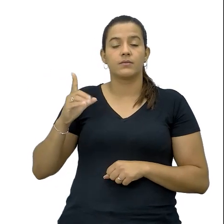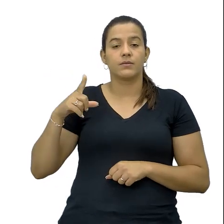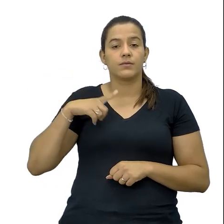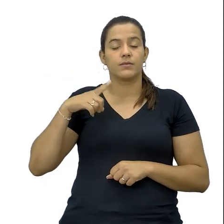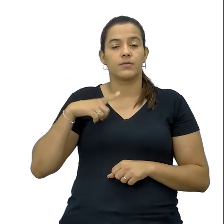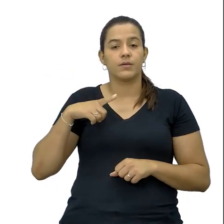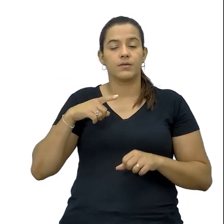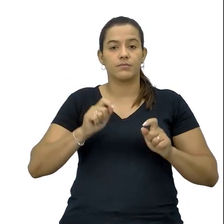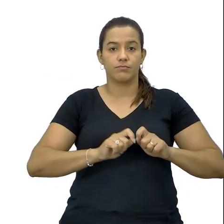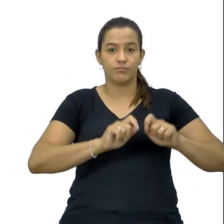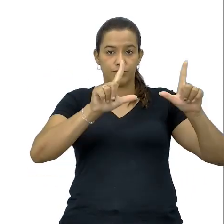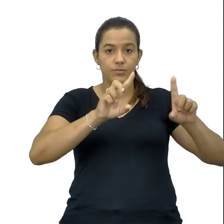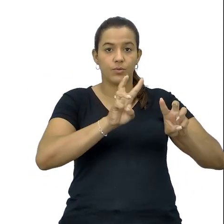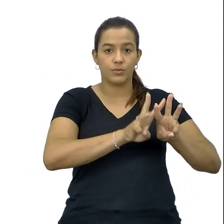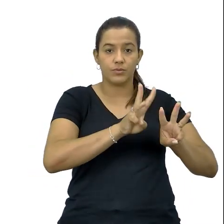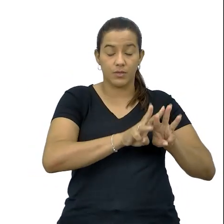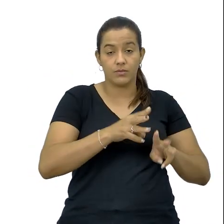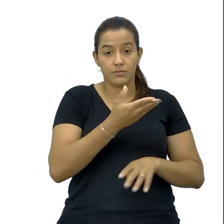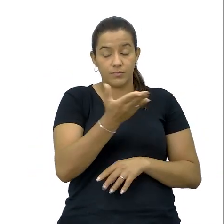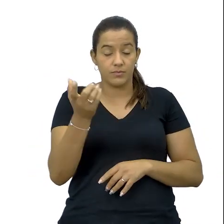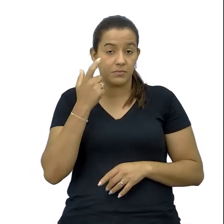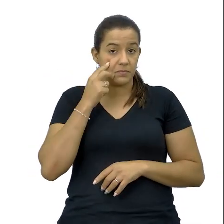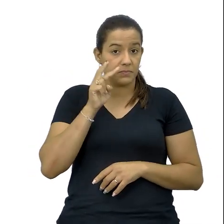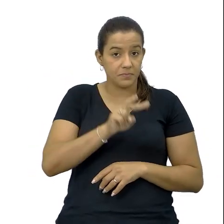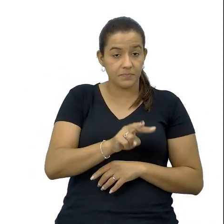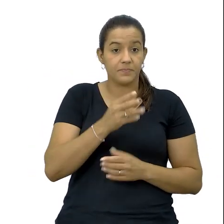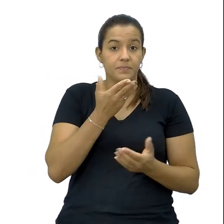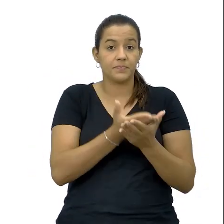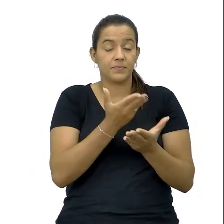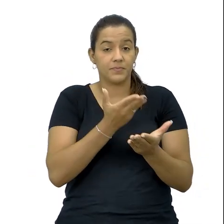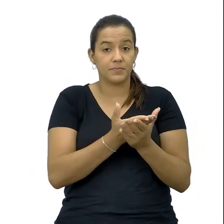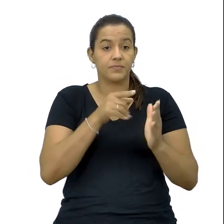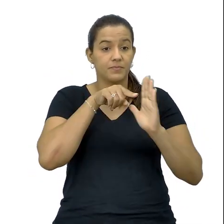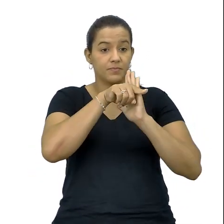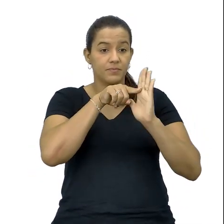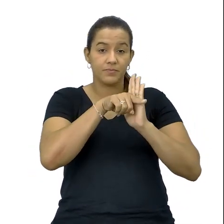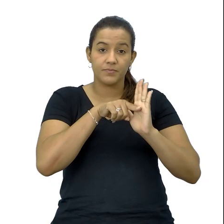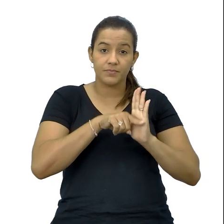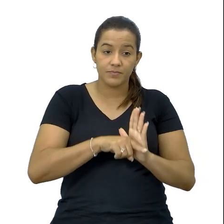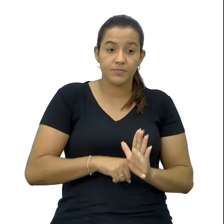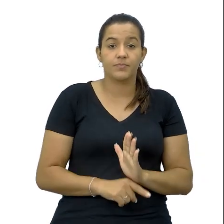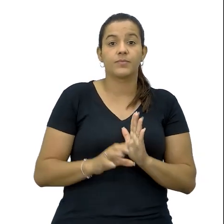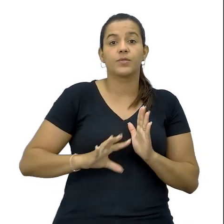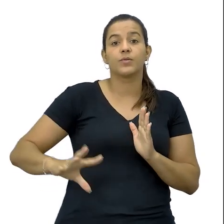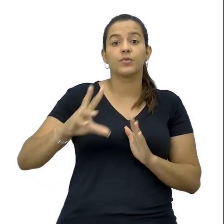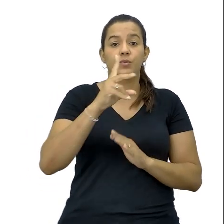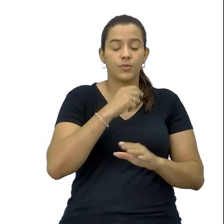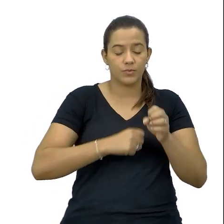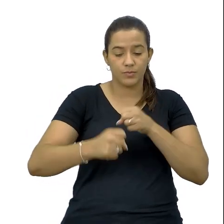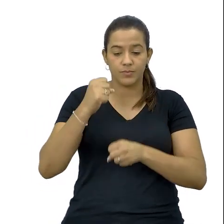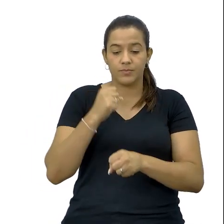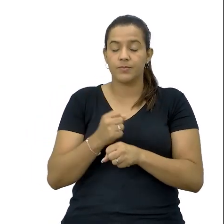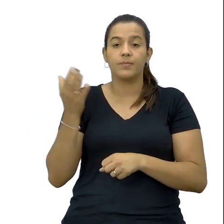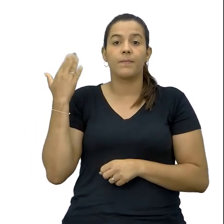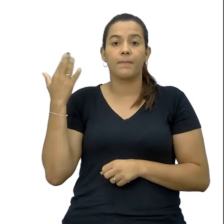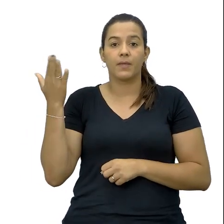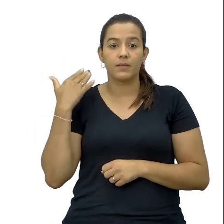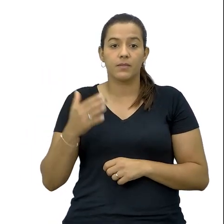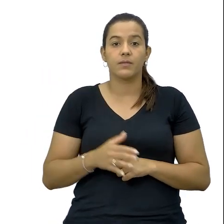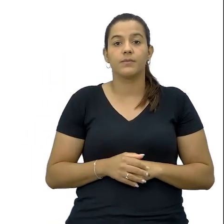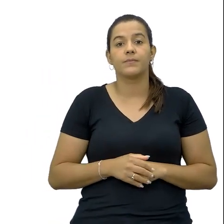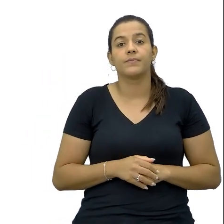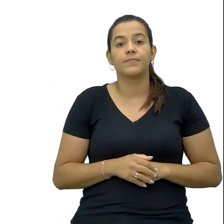do CAED, façam esse movimento, estudem lá os resultados que tivemos no ano passado. Esse